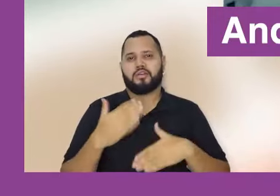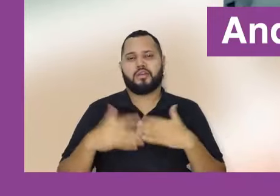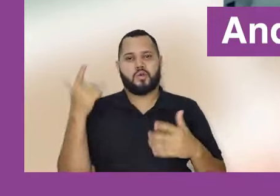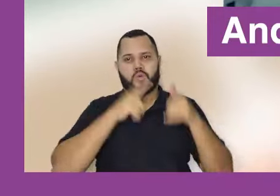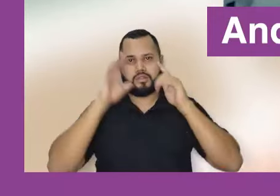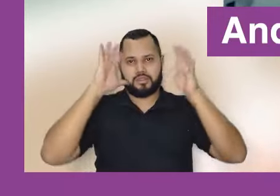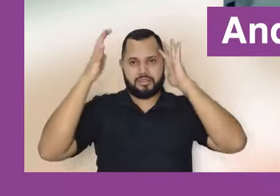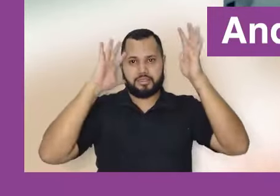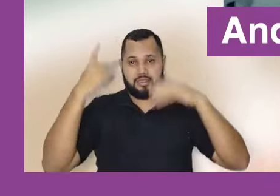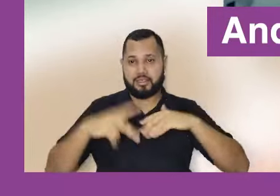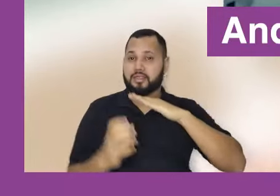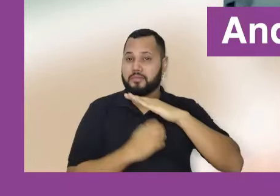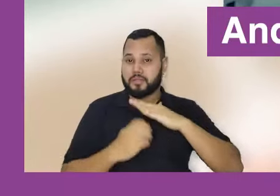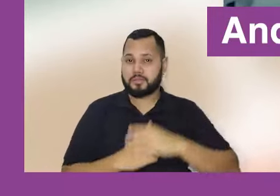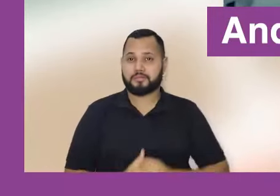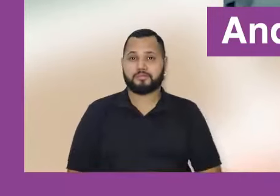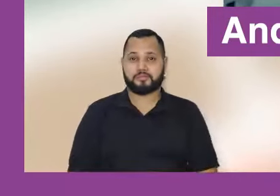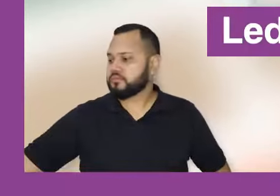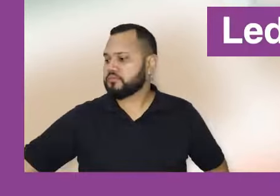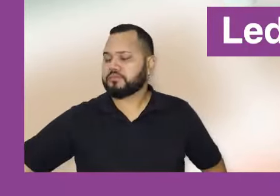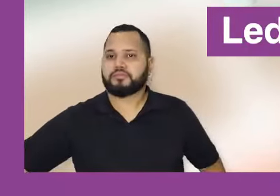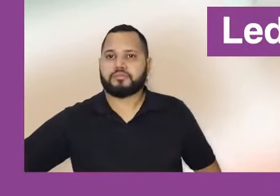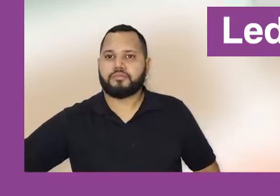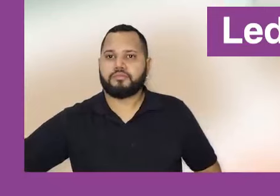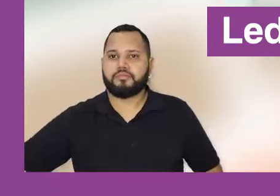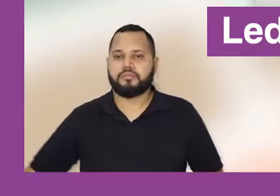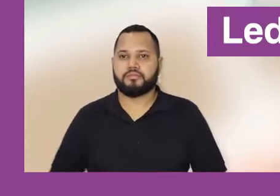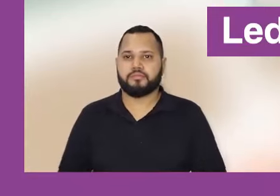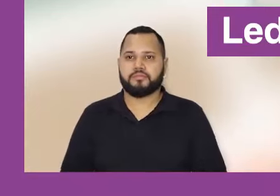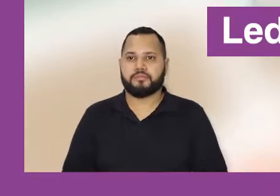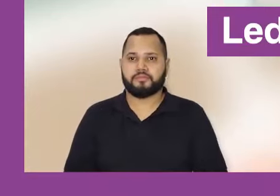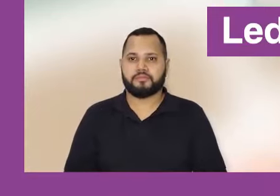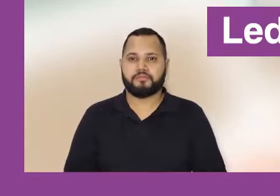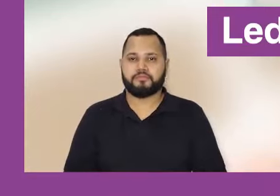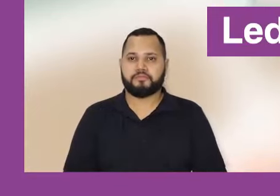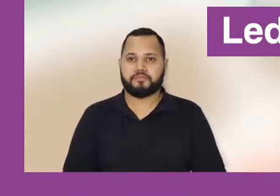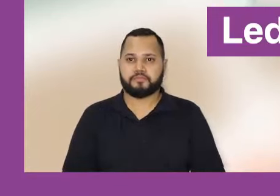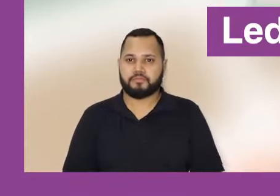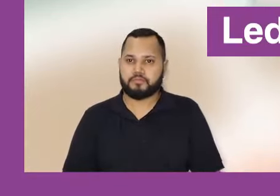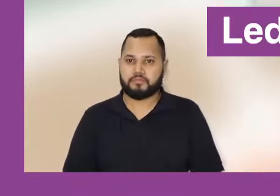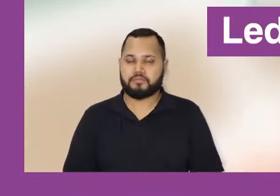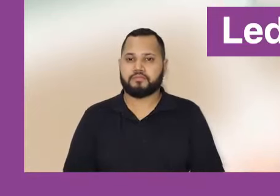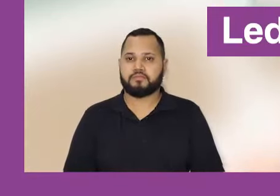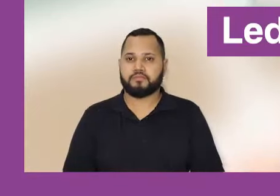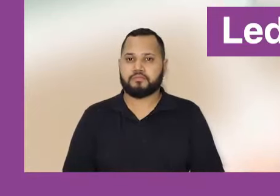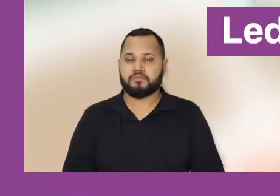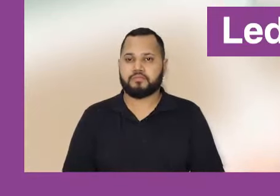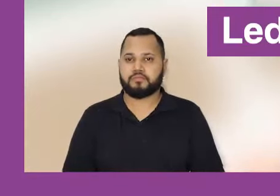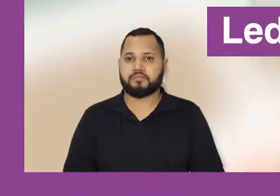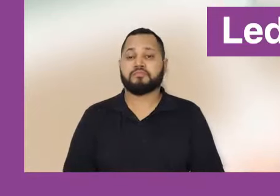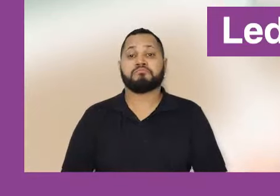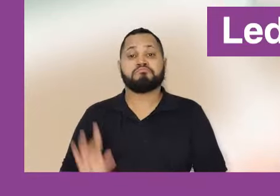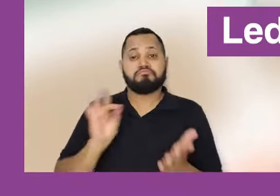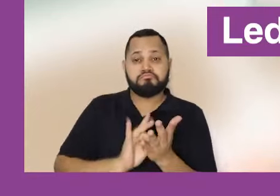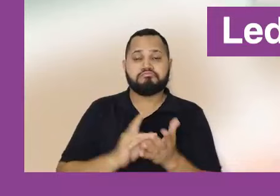acontecerem aqui dentro Eu quero aproveitar agora do Ganchinho da eu vou voltar para a pergunta da